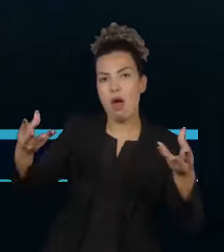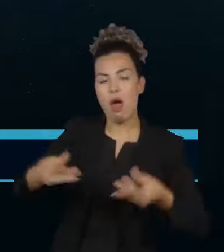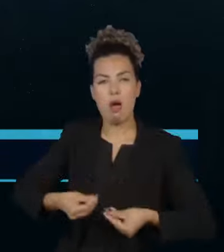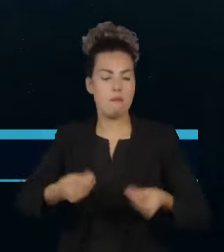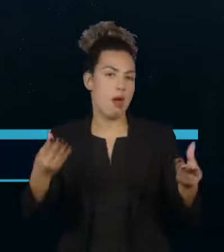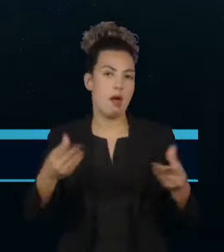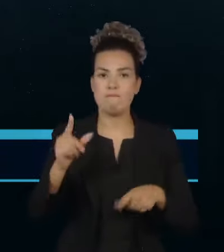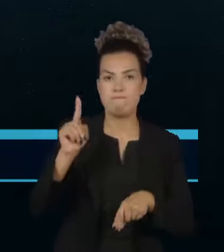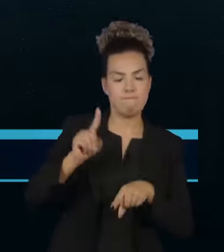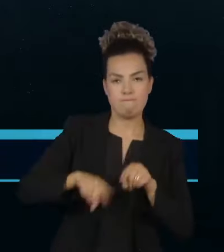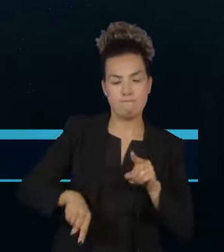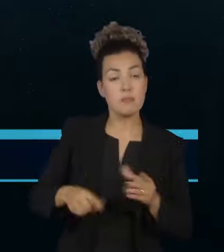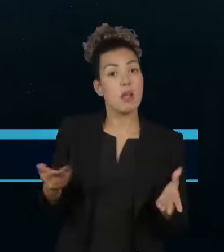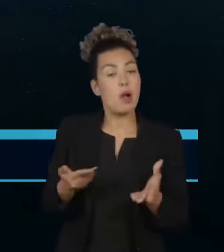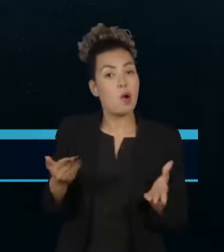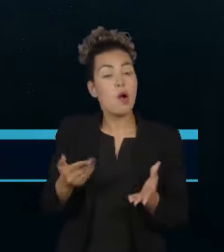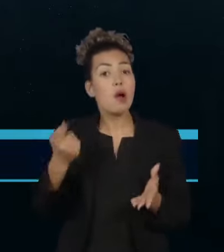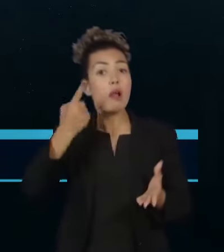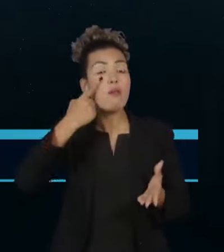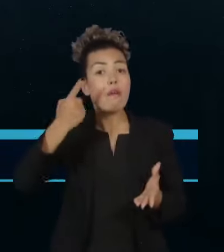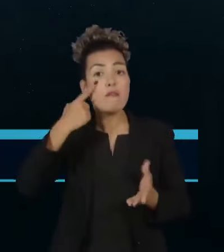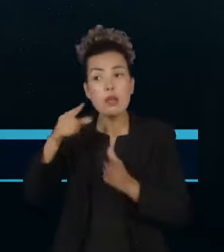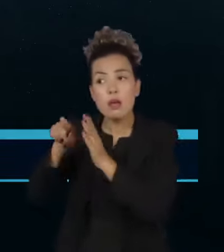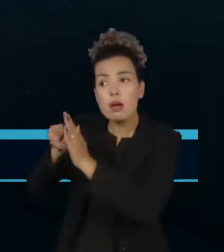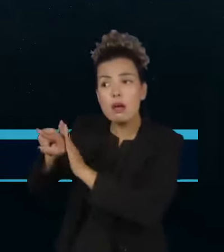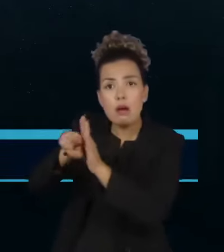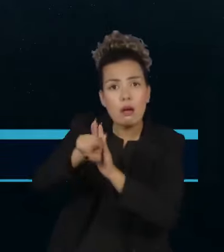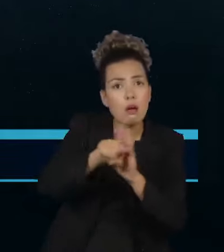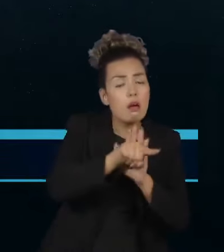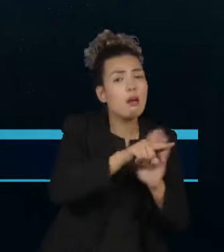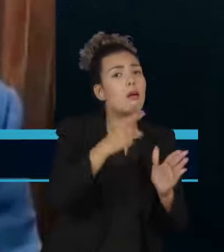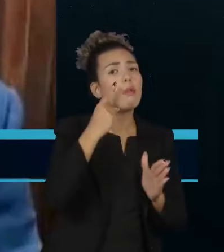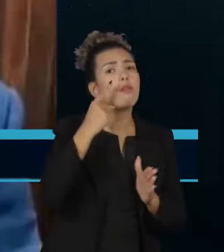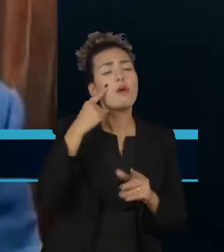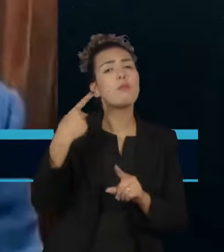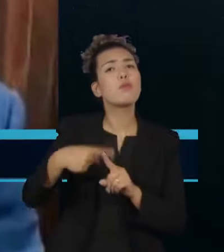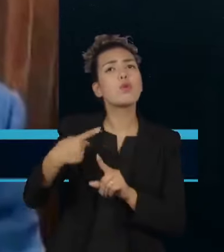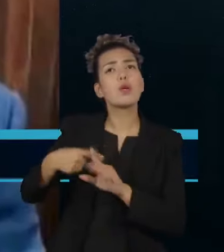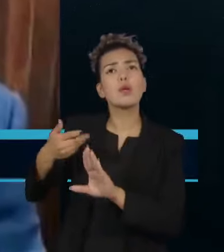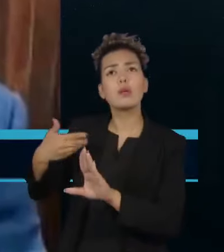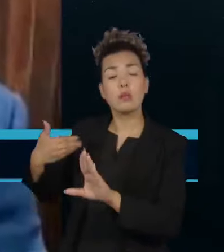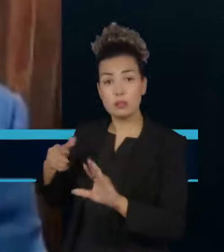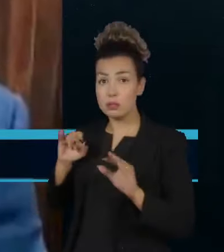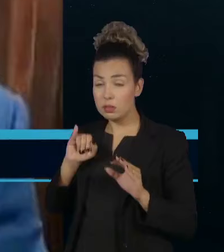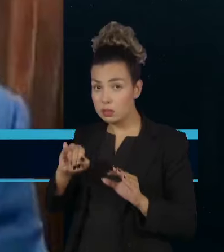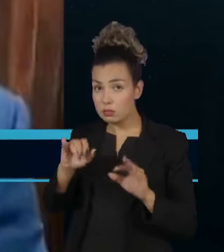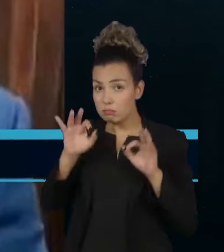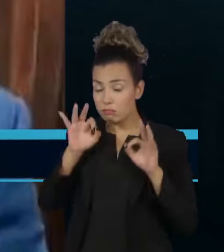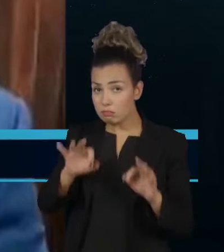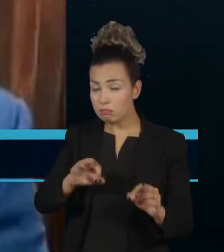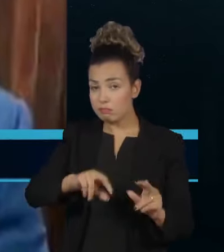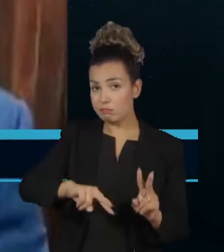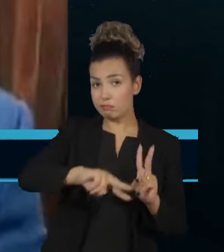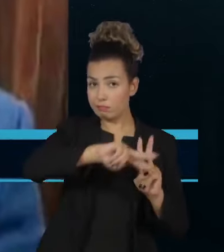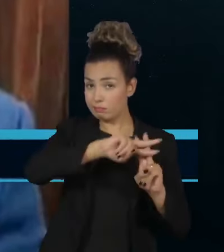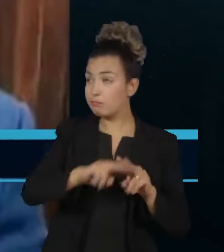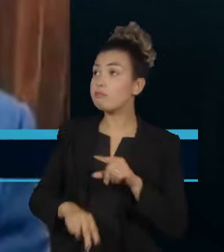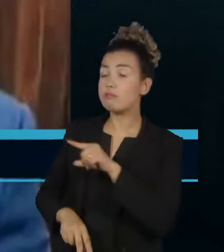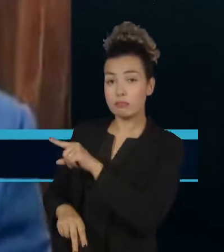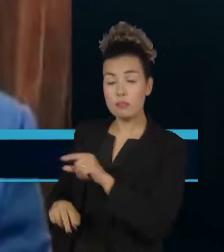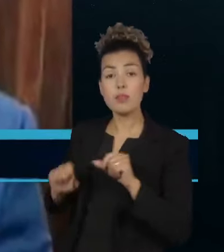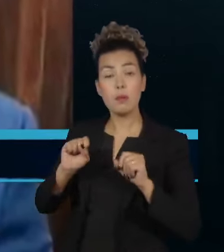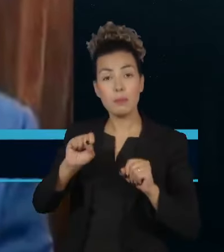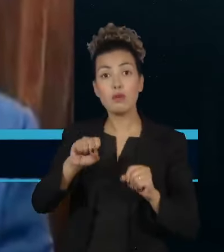agentes instauram um inquérito para investigar as circunstâncias do episódio. Se for condenado, a pena de Rayone pode chegar